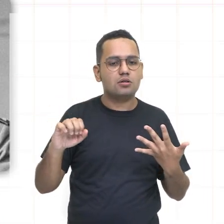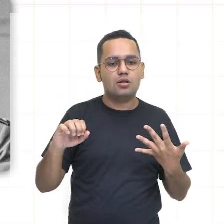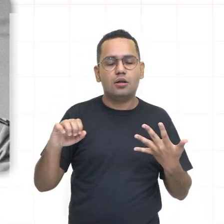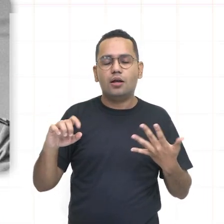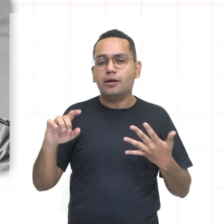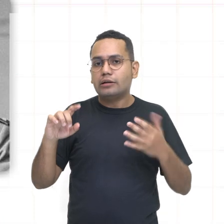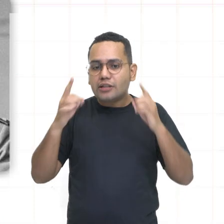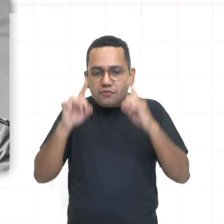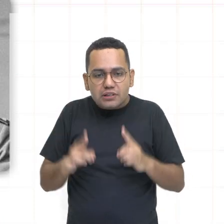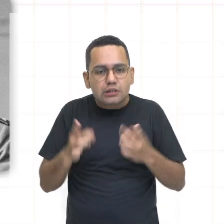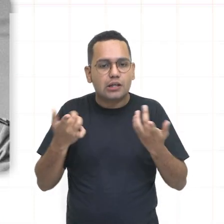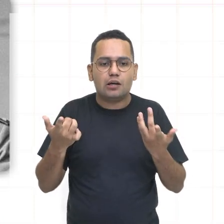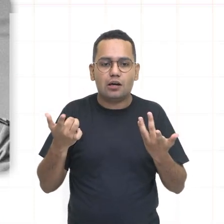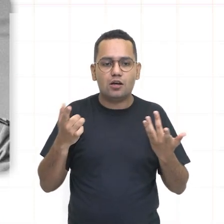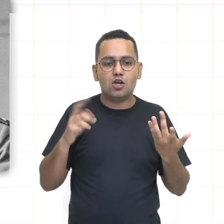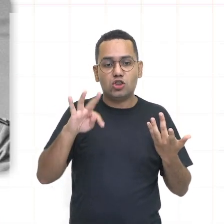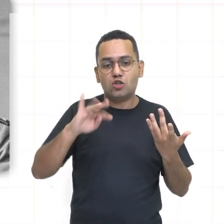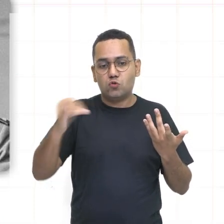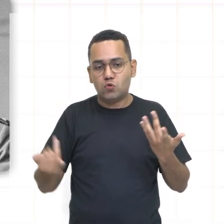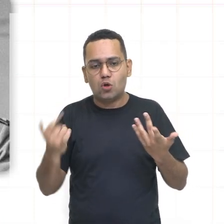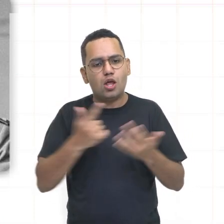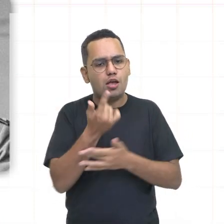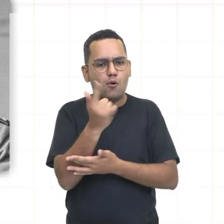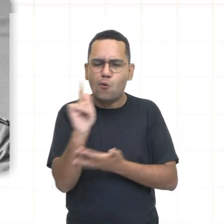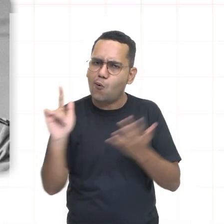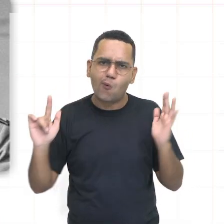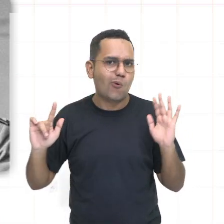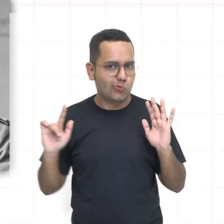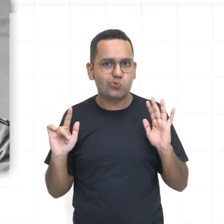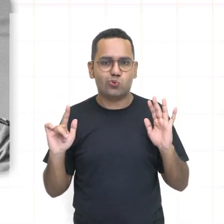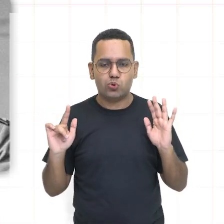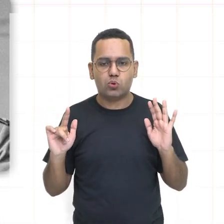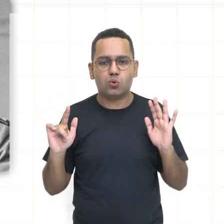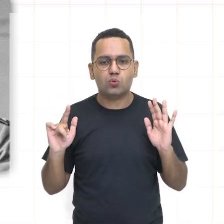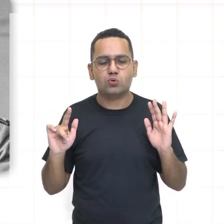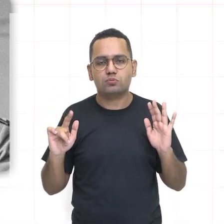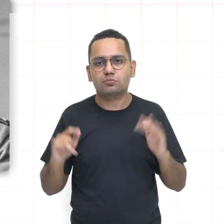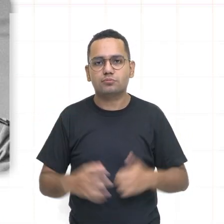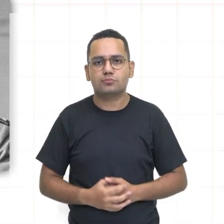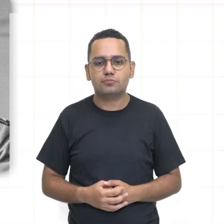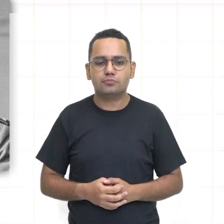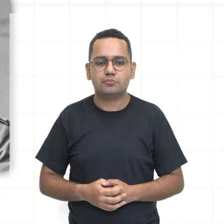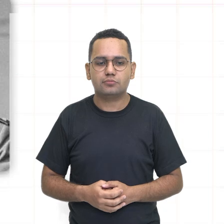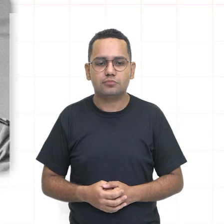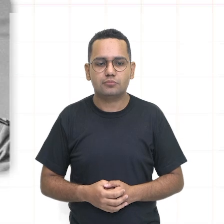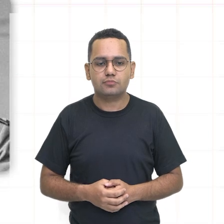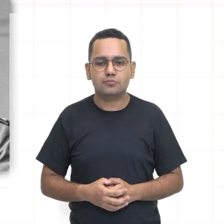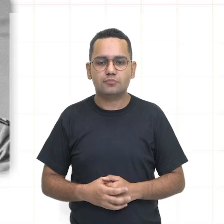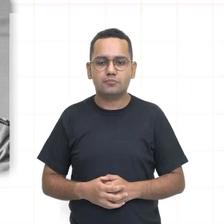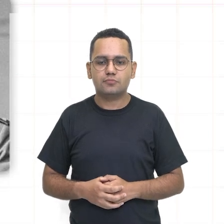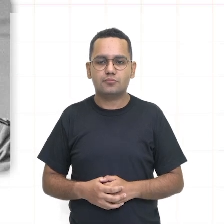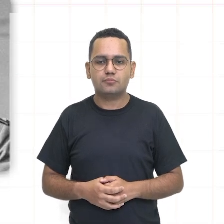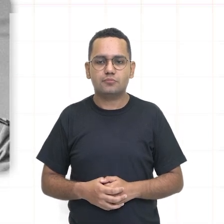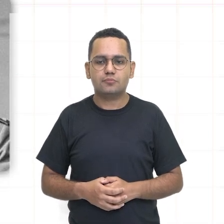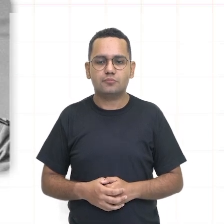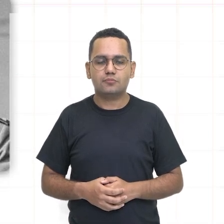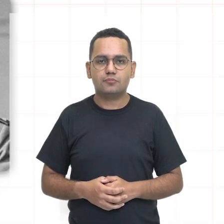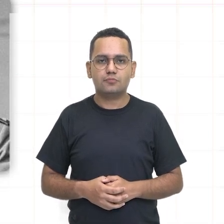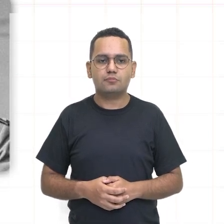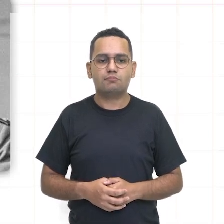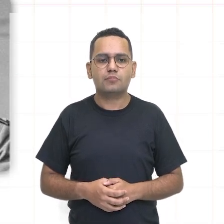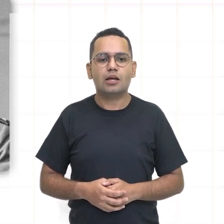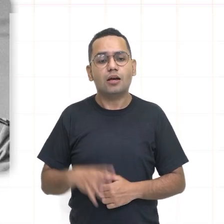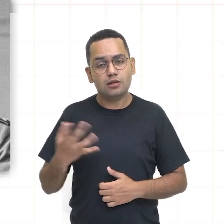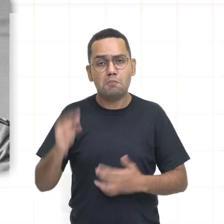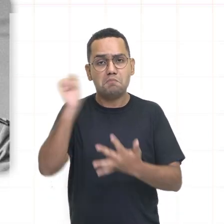outros considerados indesejados pelo regime. Então, todas essas pessoas, elas começaram a ser